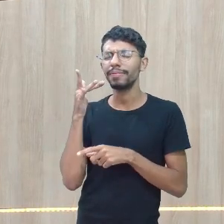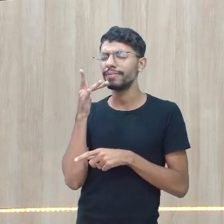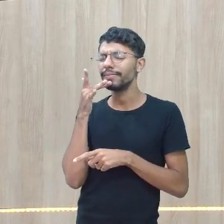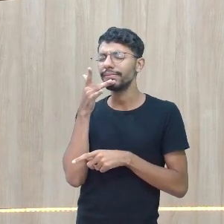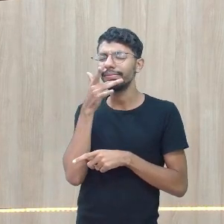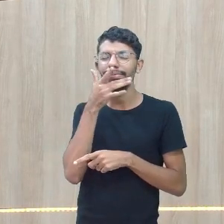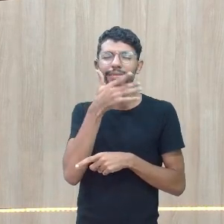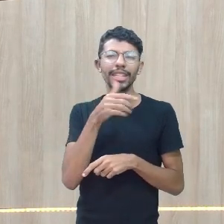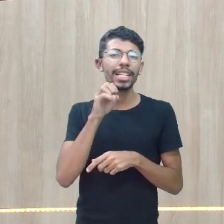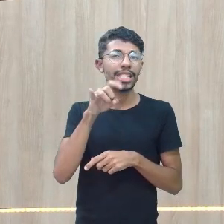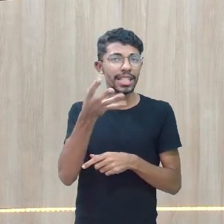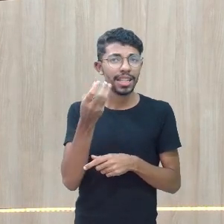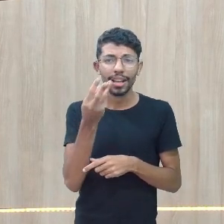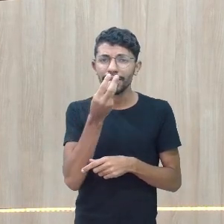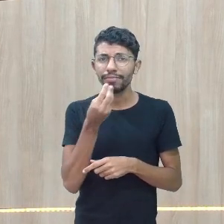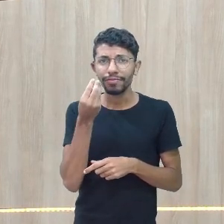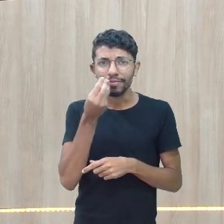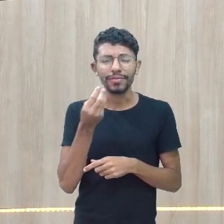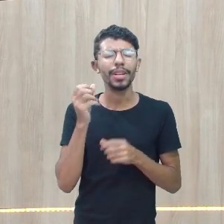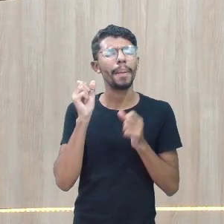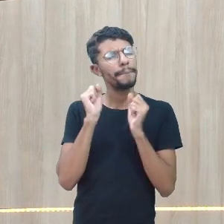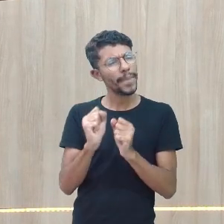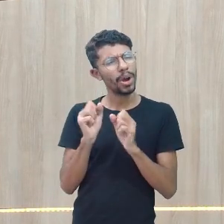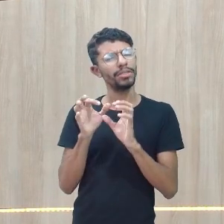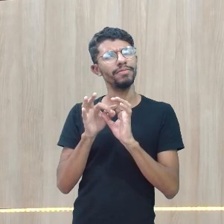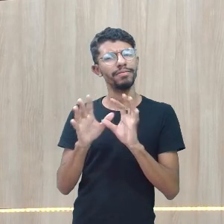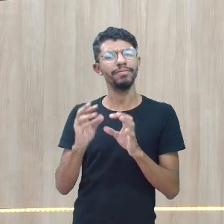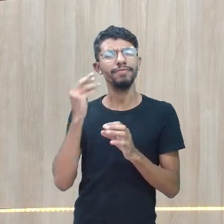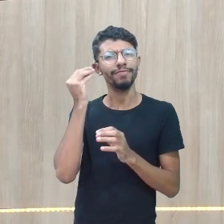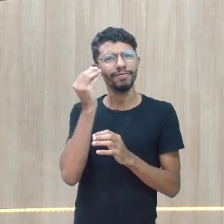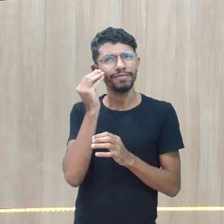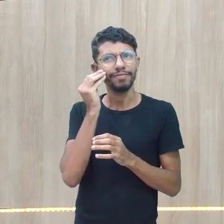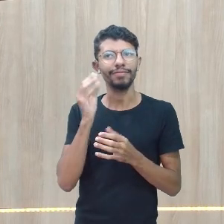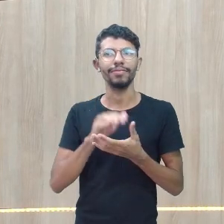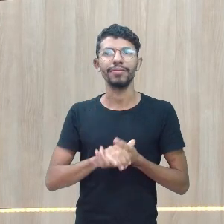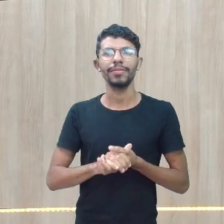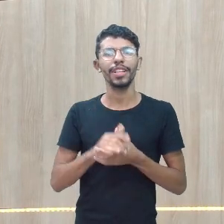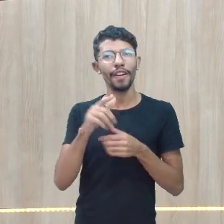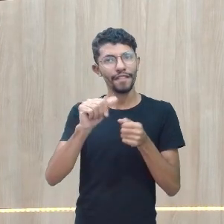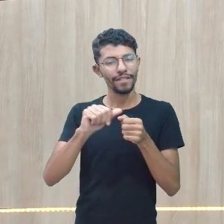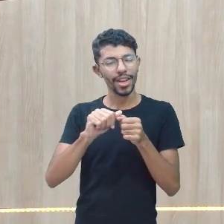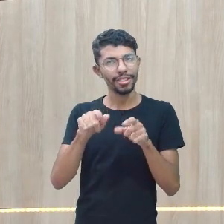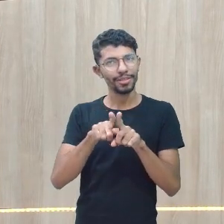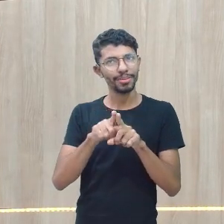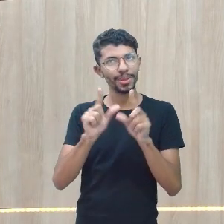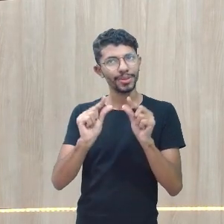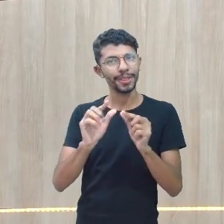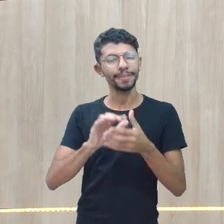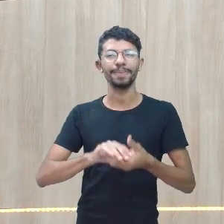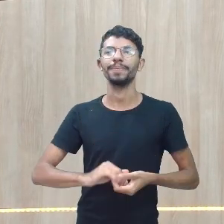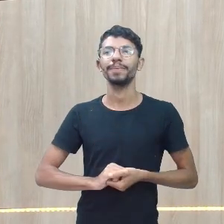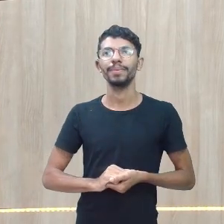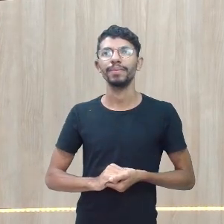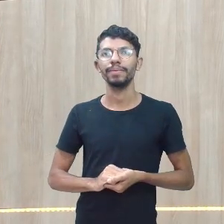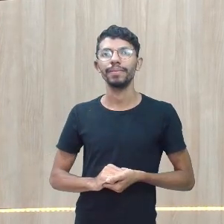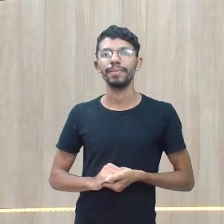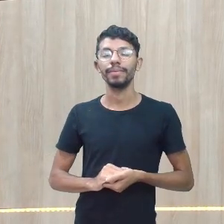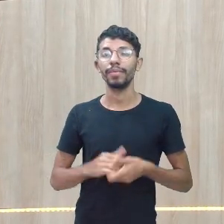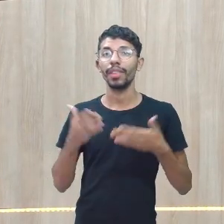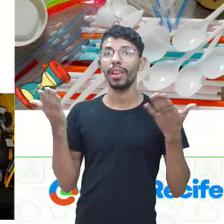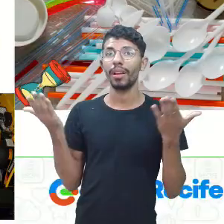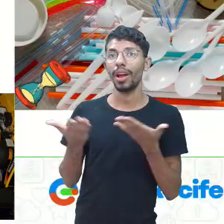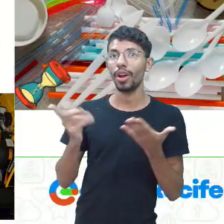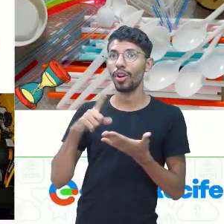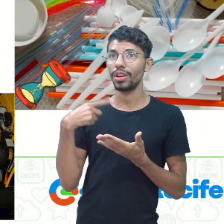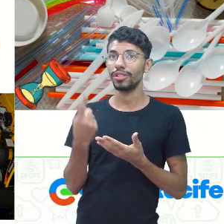pode provar. Faz aí um pouquinho e vê como é gostoso. E aí, agora a gente vai falar do plástico.